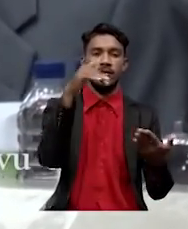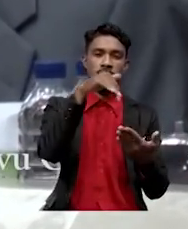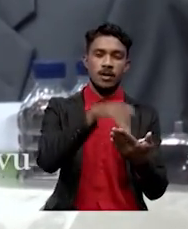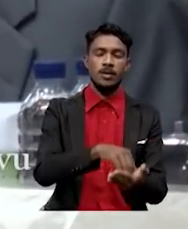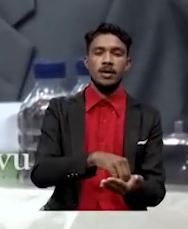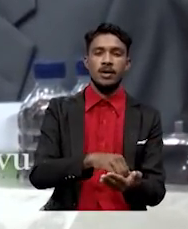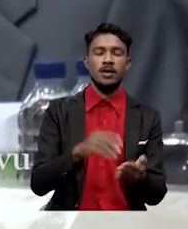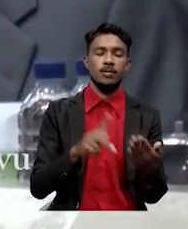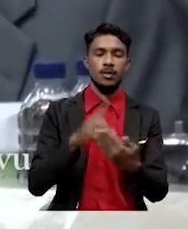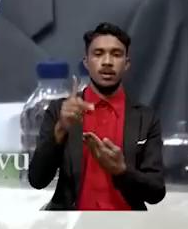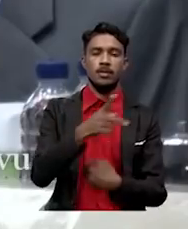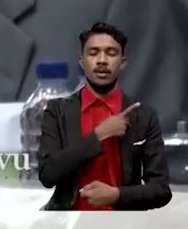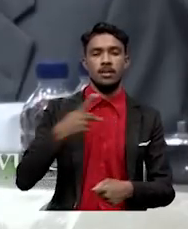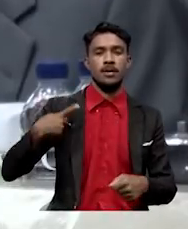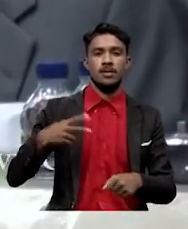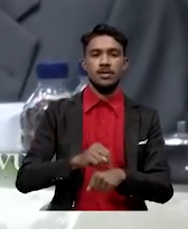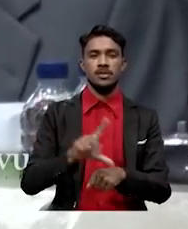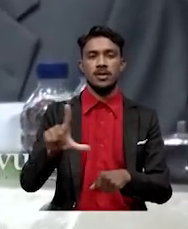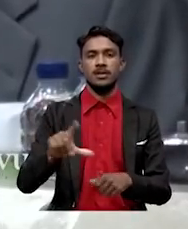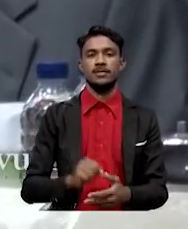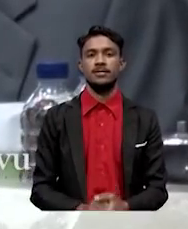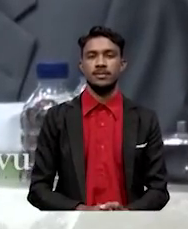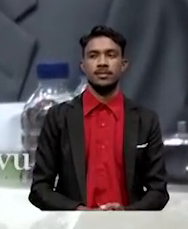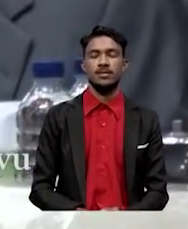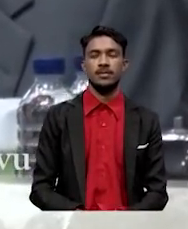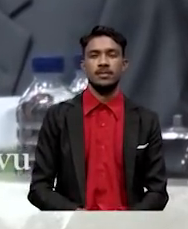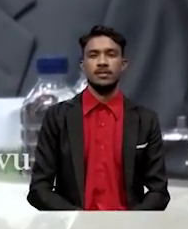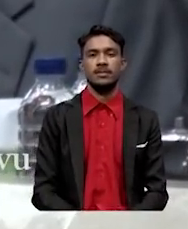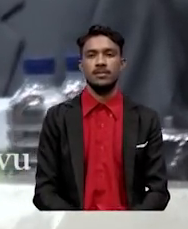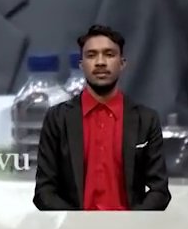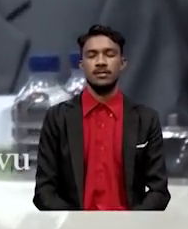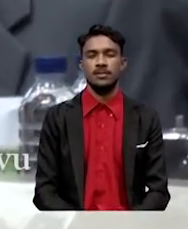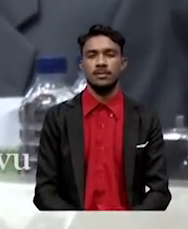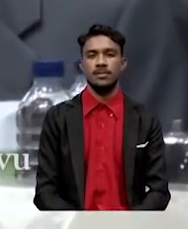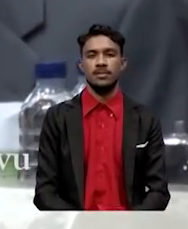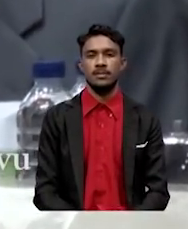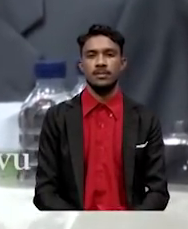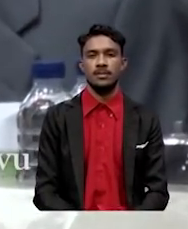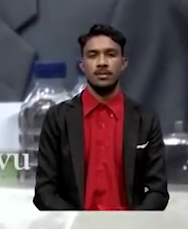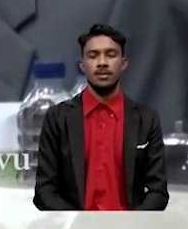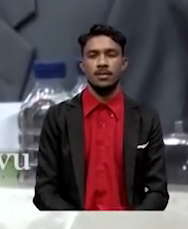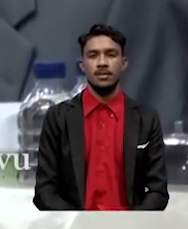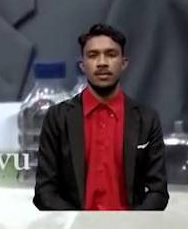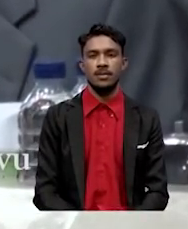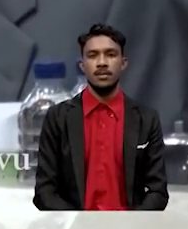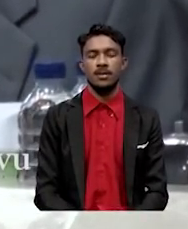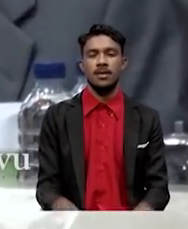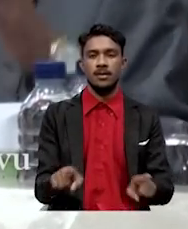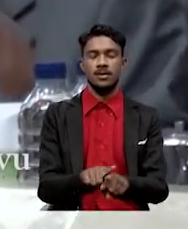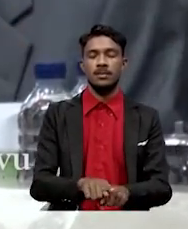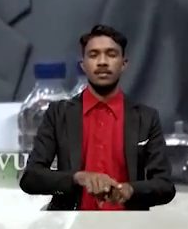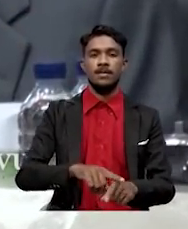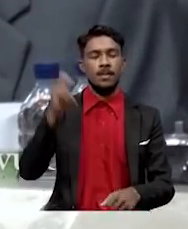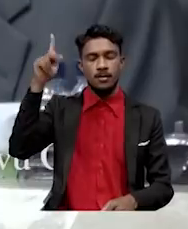parlamento nasional. A nossa primeira ministro minoritário